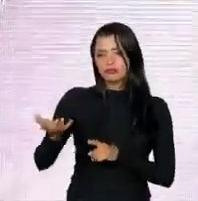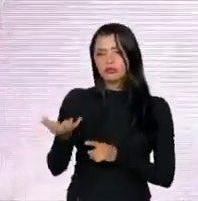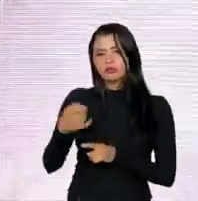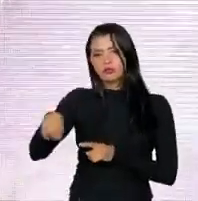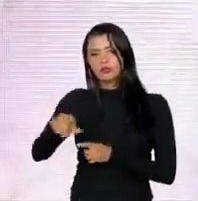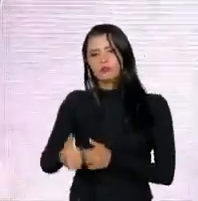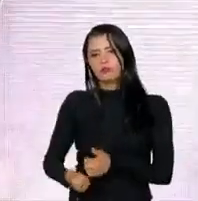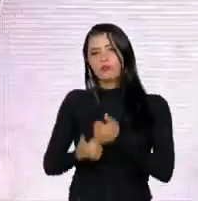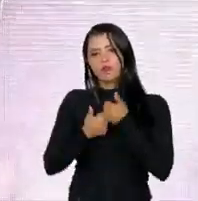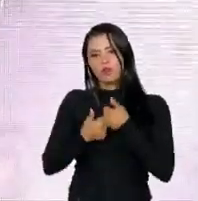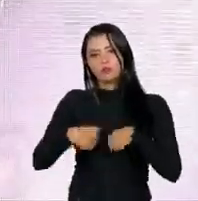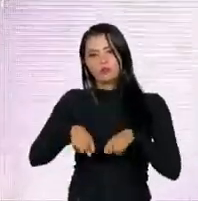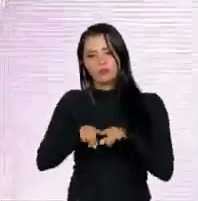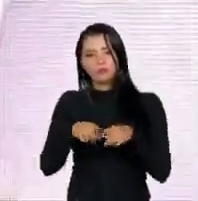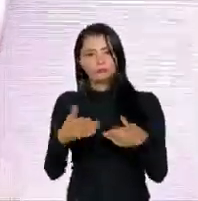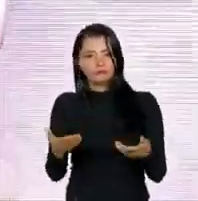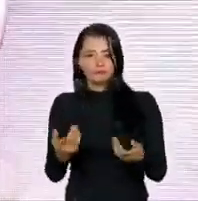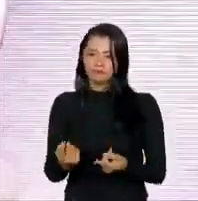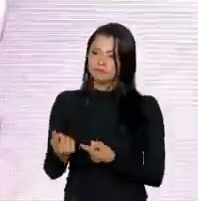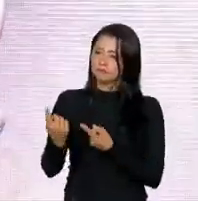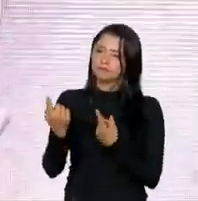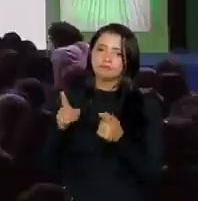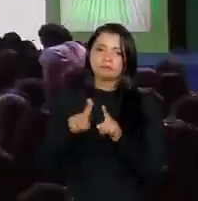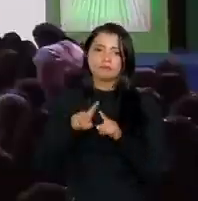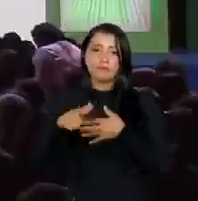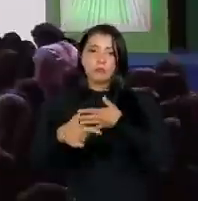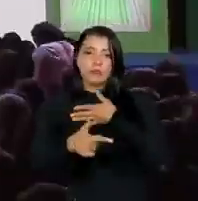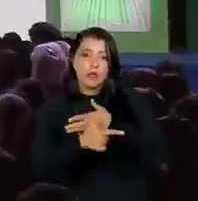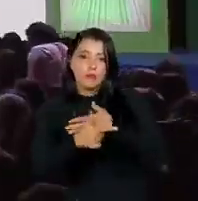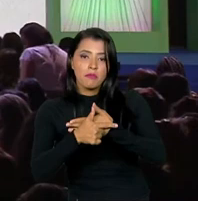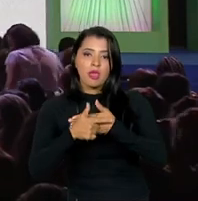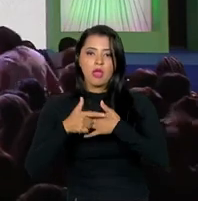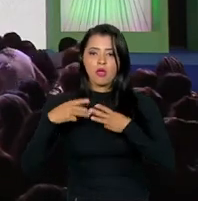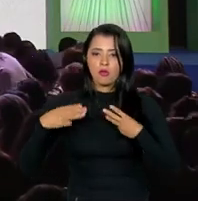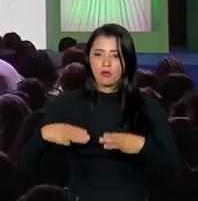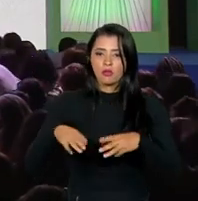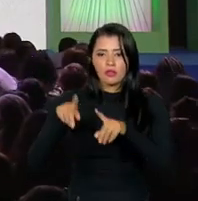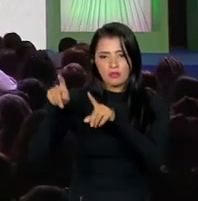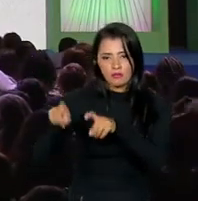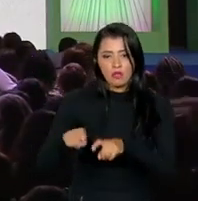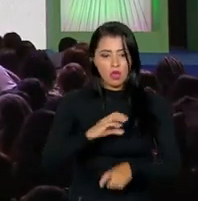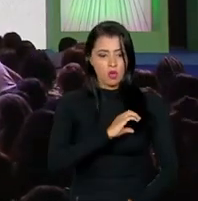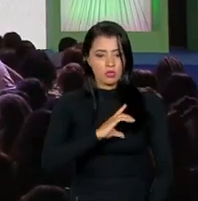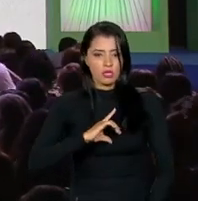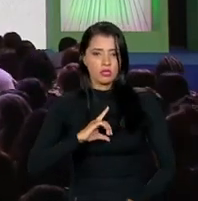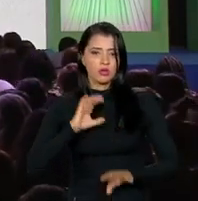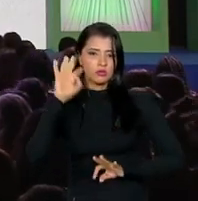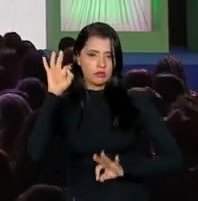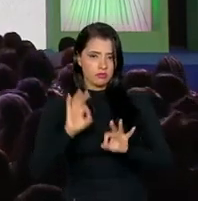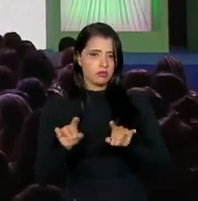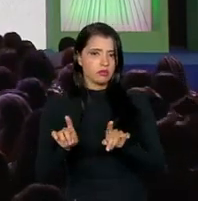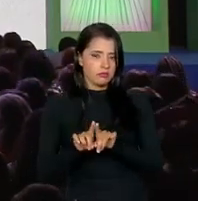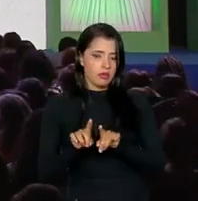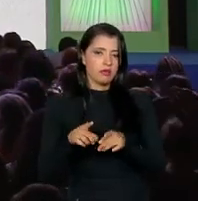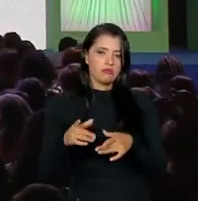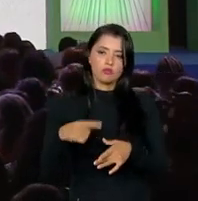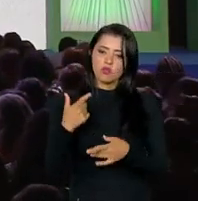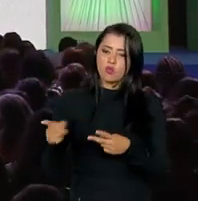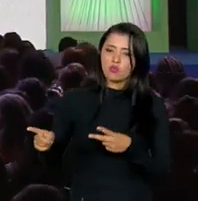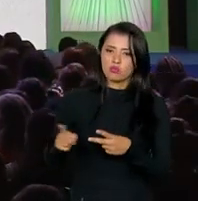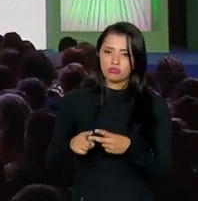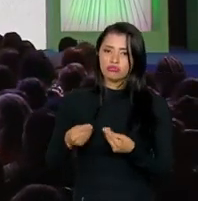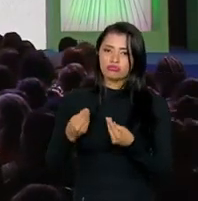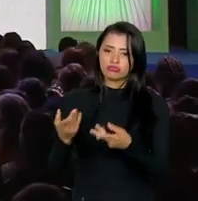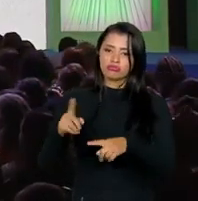de vocês. E aí, o papel da Fazenda, além da coordenação, né, do plano, é oferecer